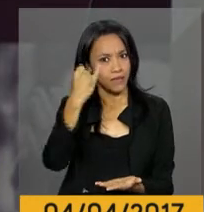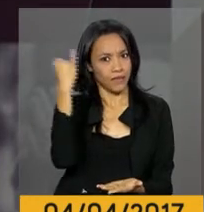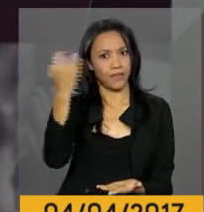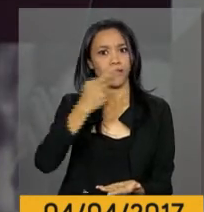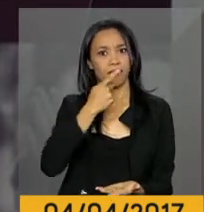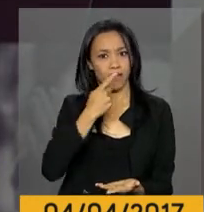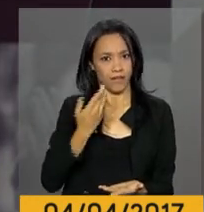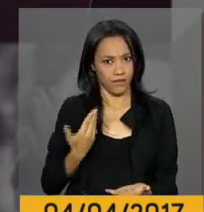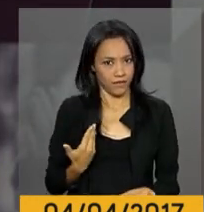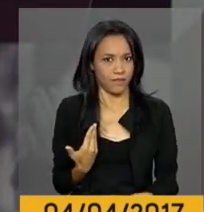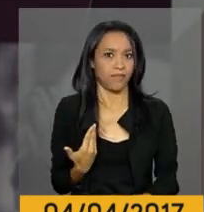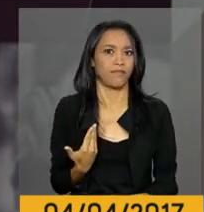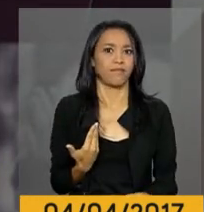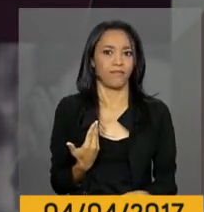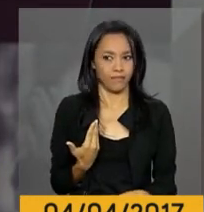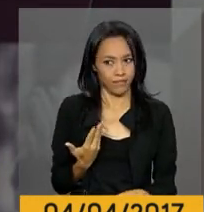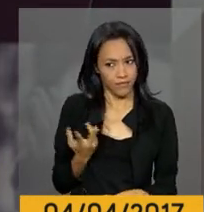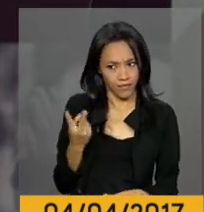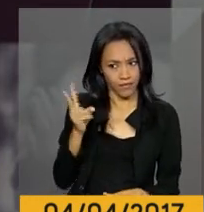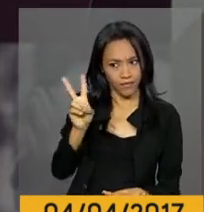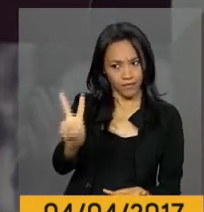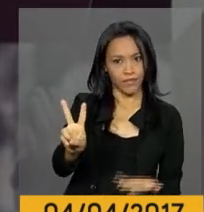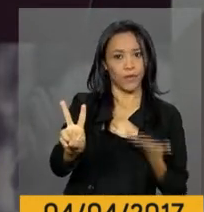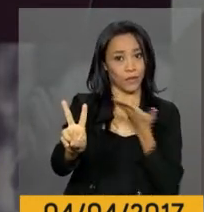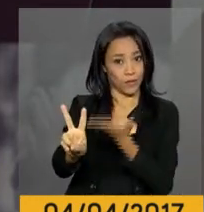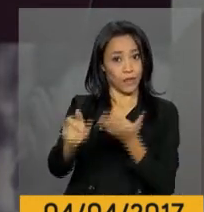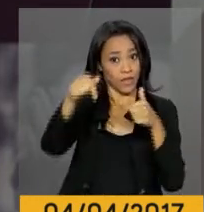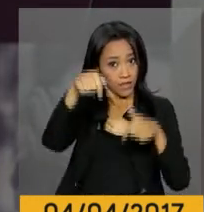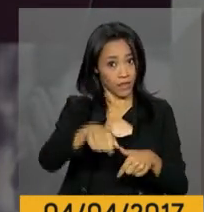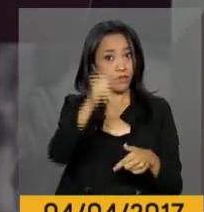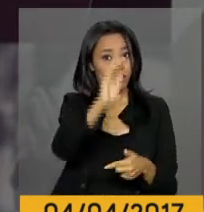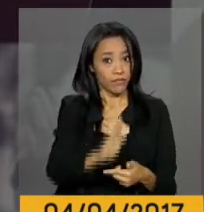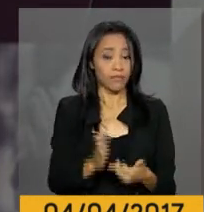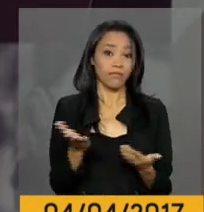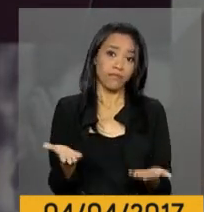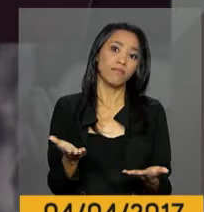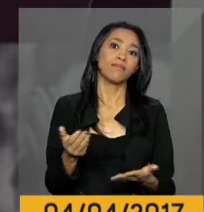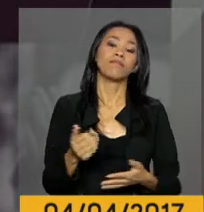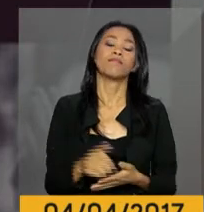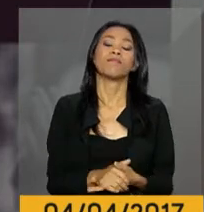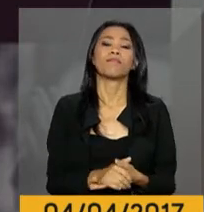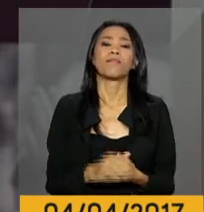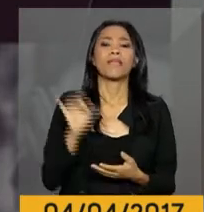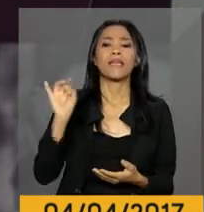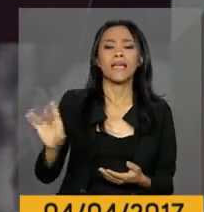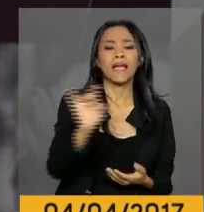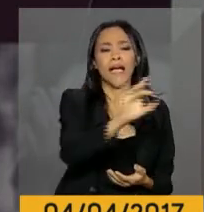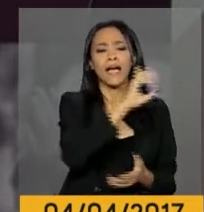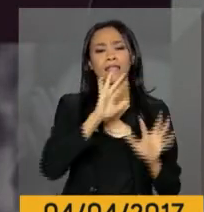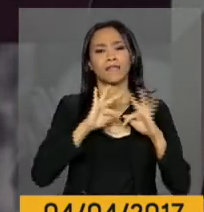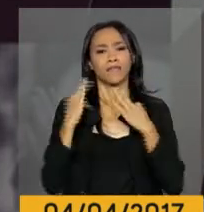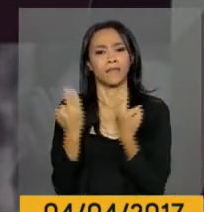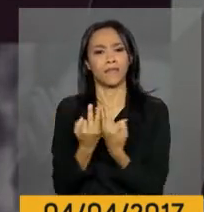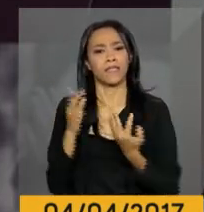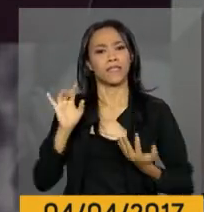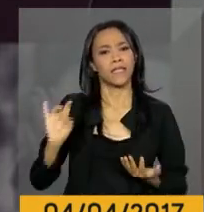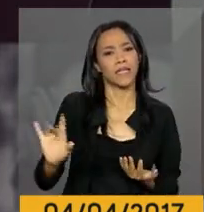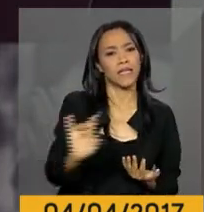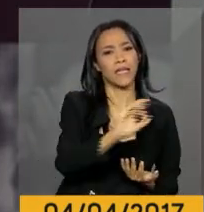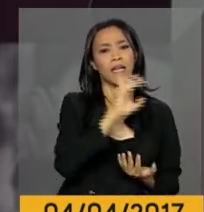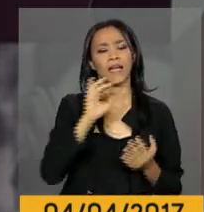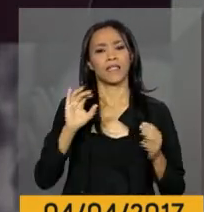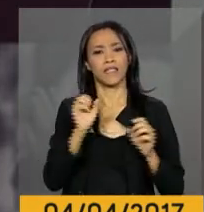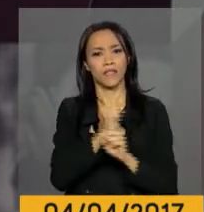salientar este fato, Majestades, em nossa região. Em cada família, em cada comunidade, em